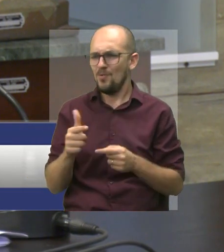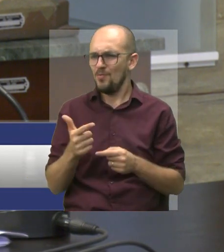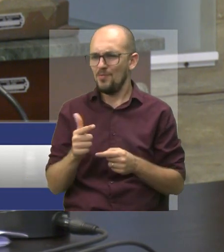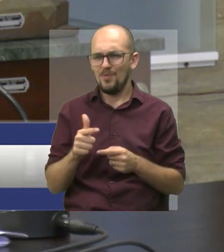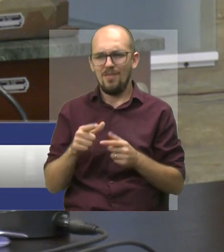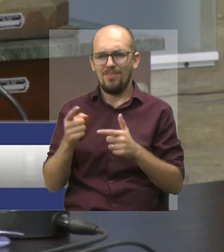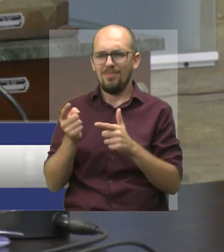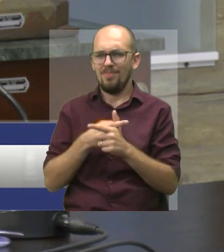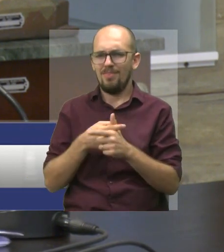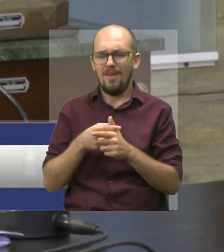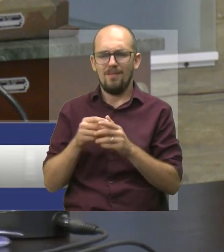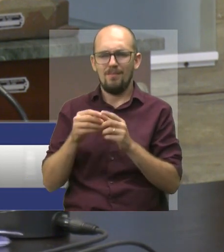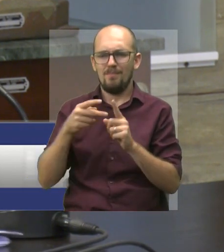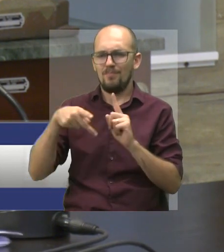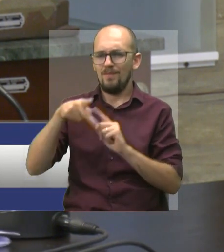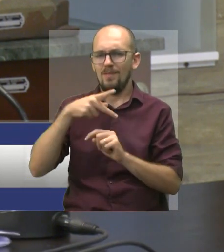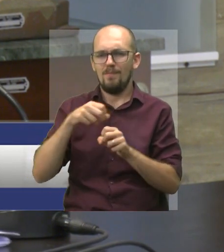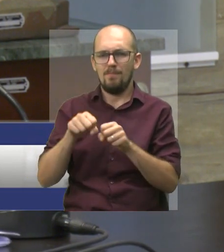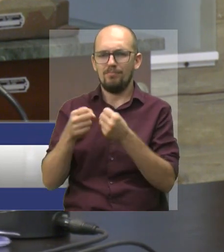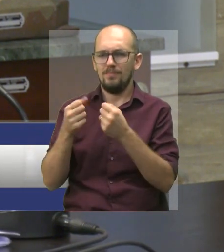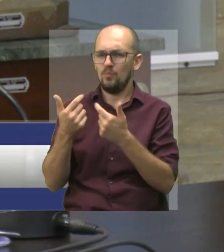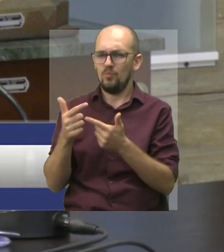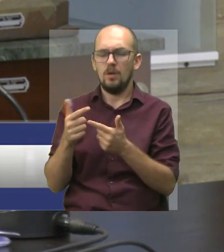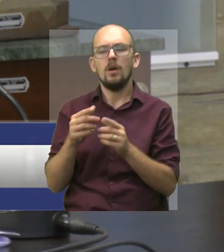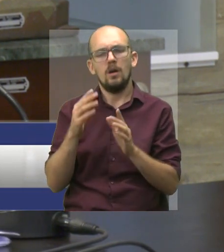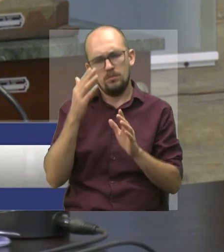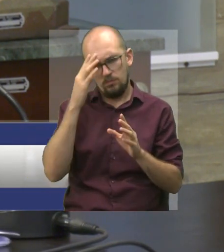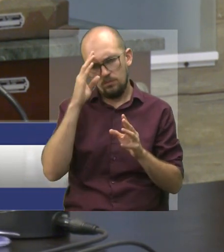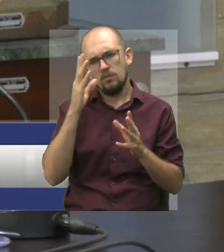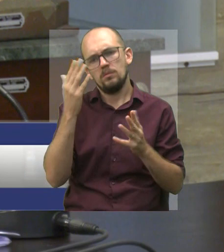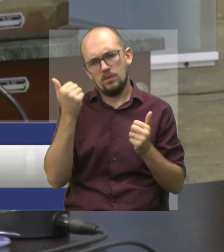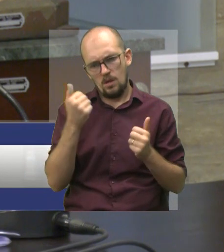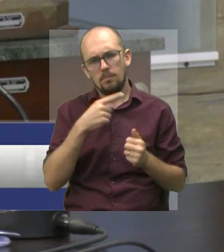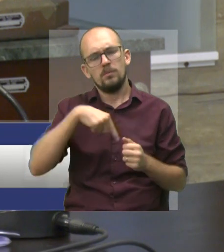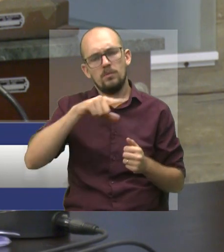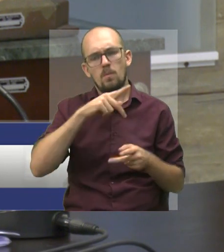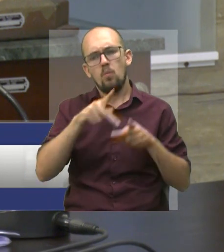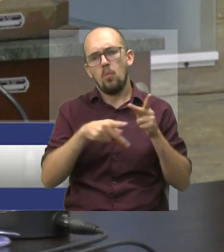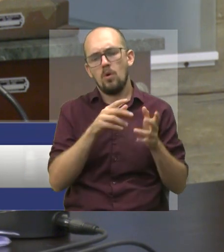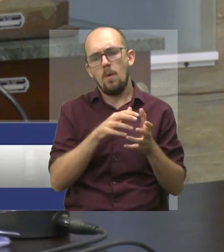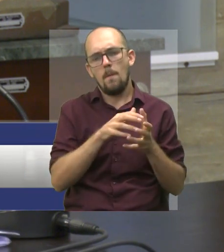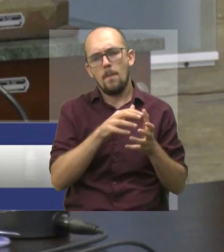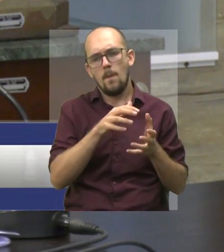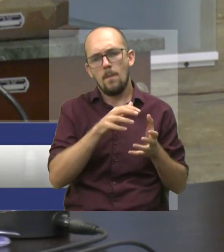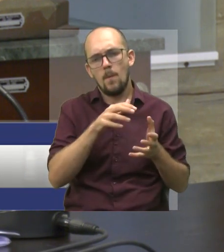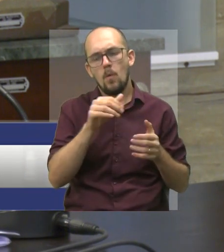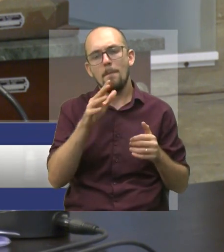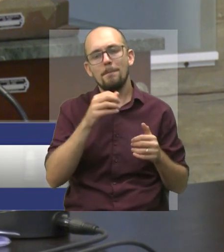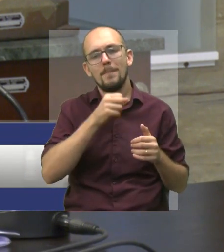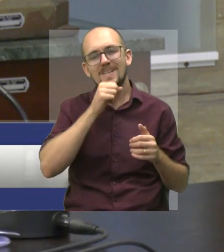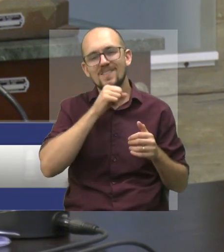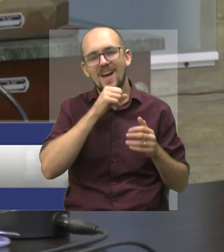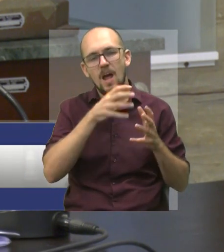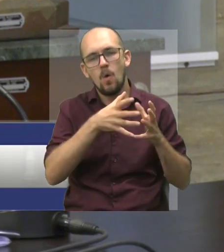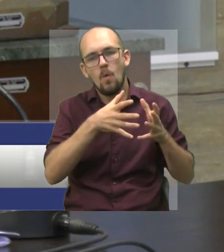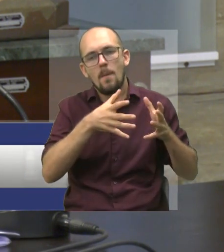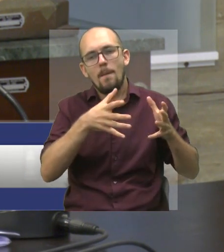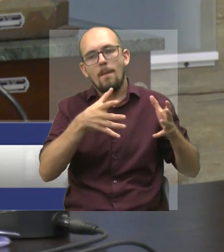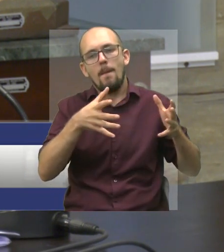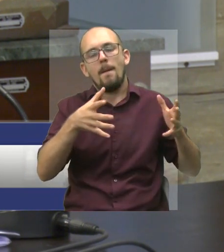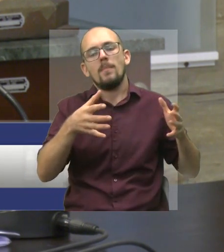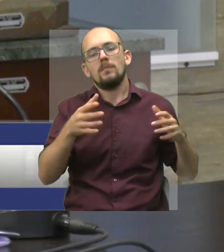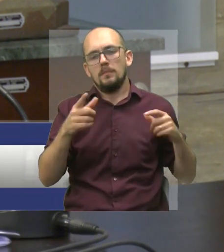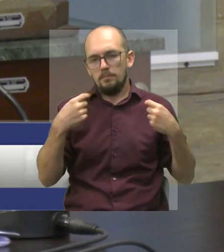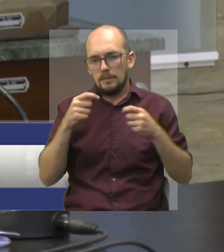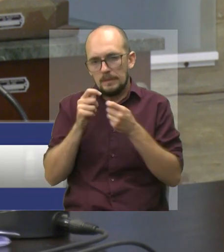gente entende até que a população vem envelhecendo, há necessidade de alguns ajustes, mas a Previdência